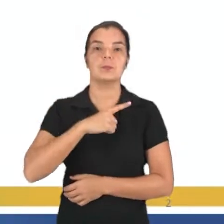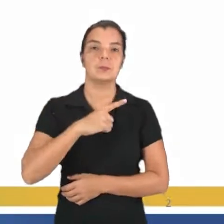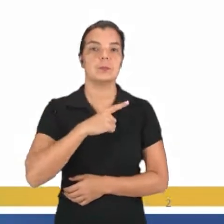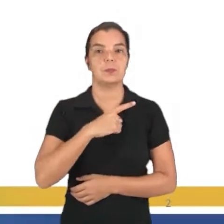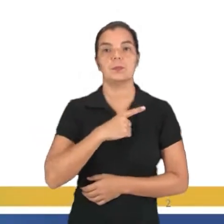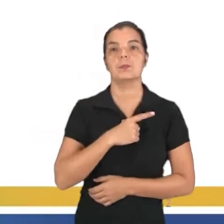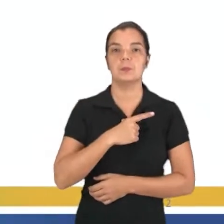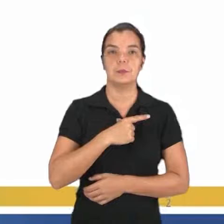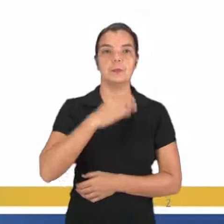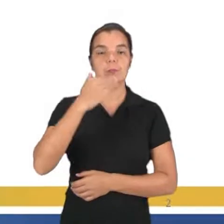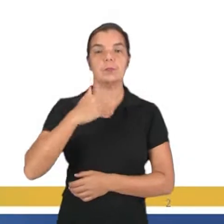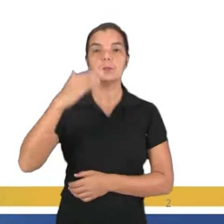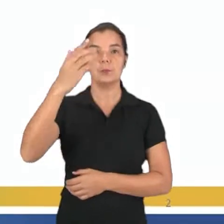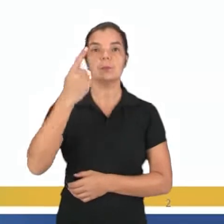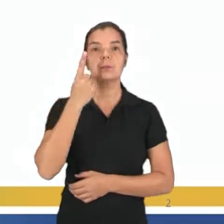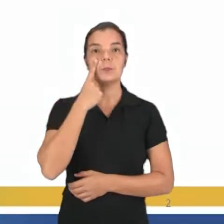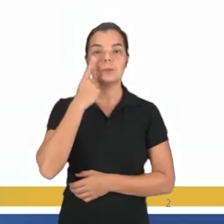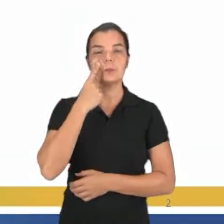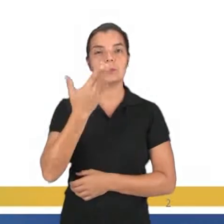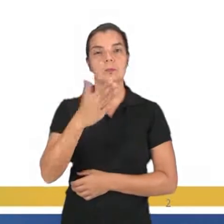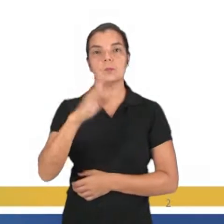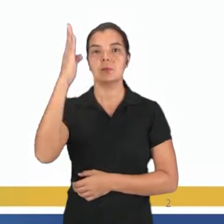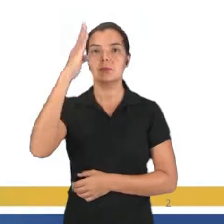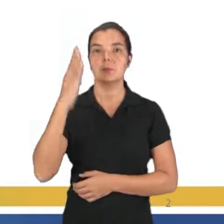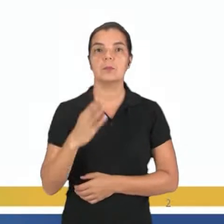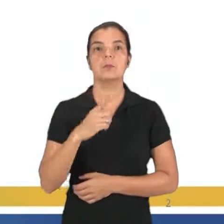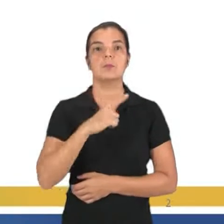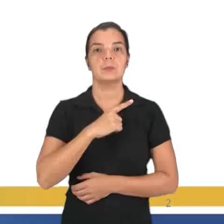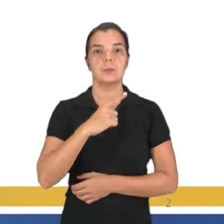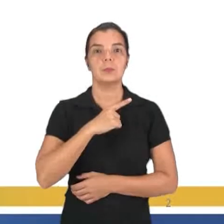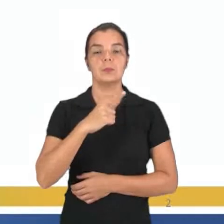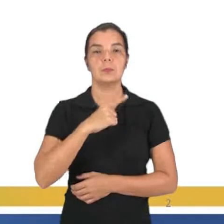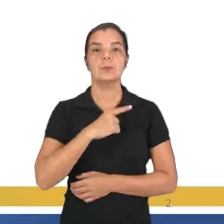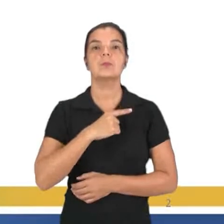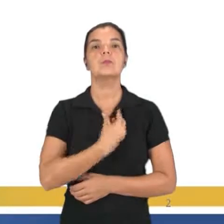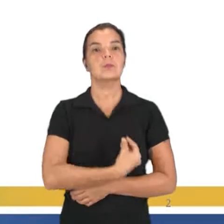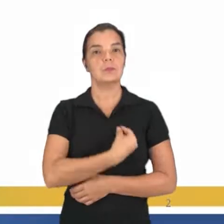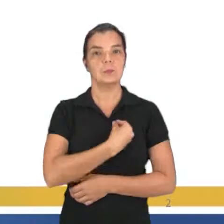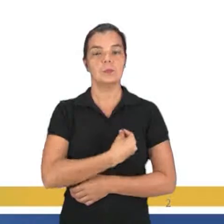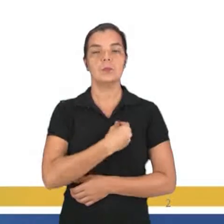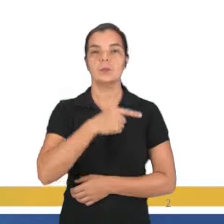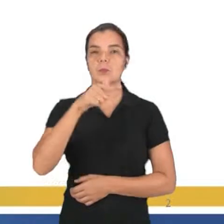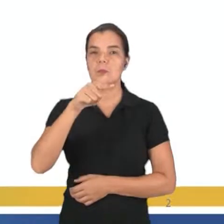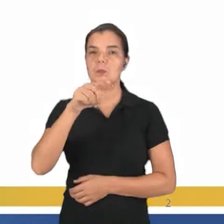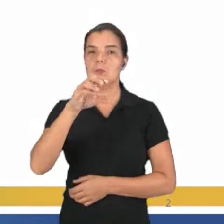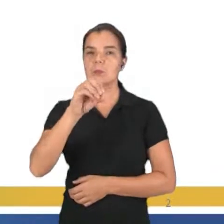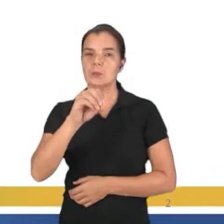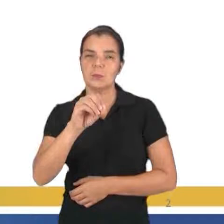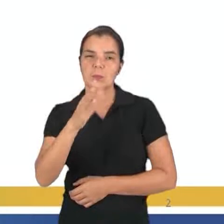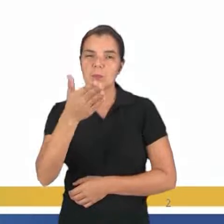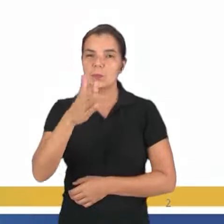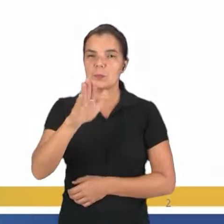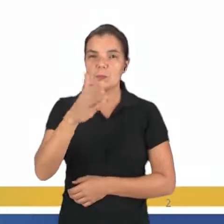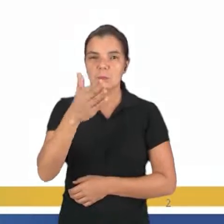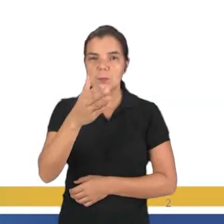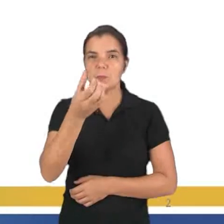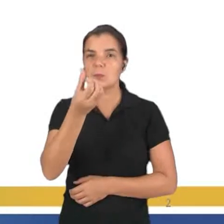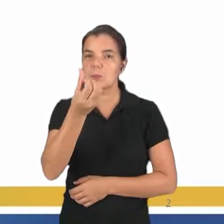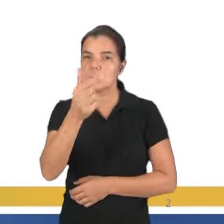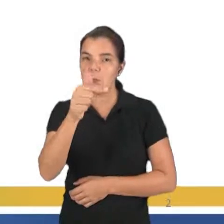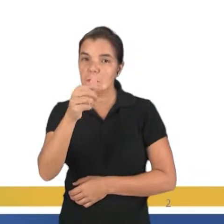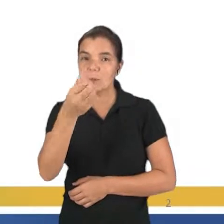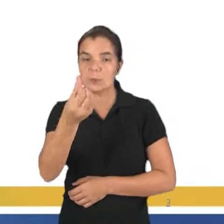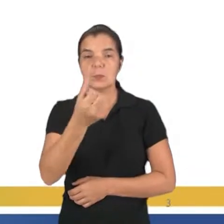vivido mais. Vimos que, em média, os brasileiros estão tendo uma expectativa de vida de em torno de